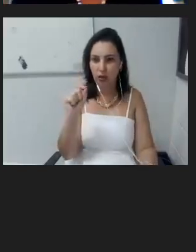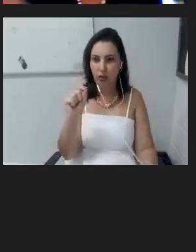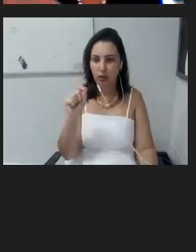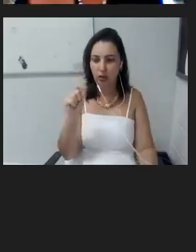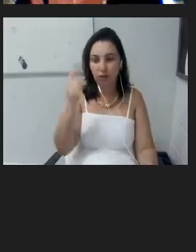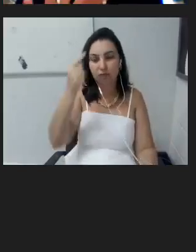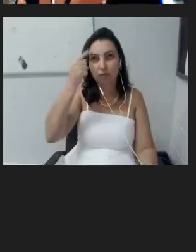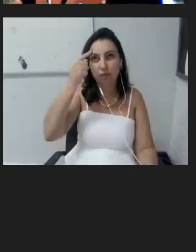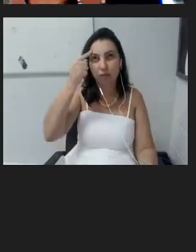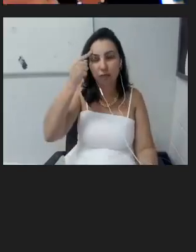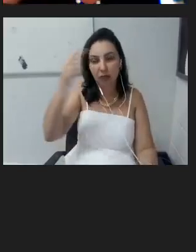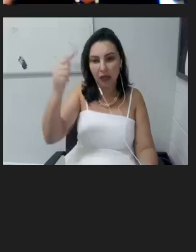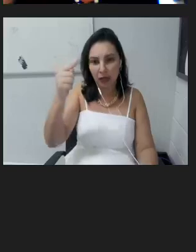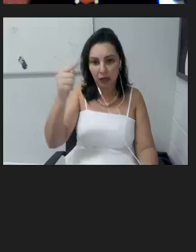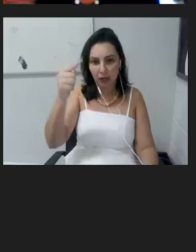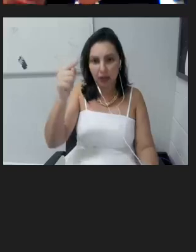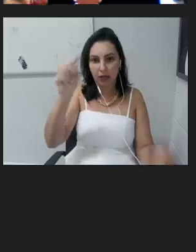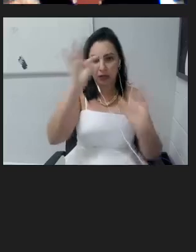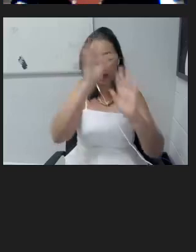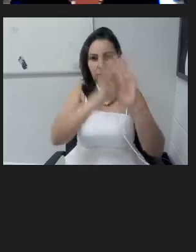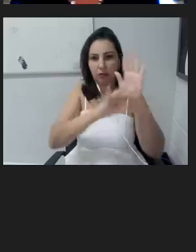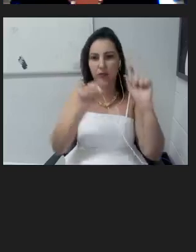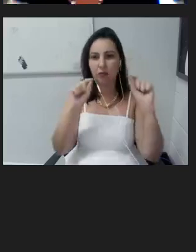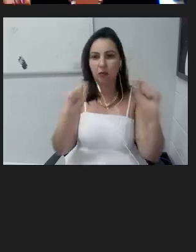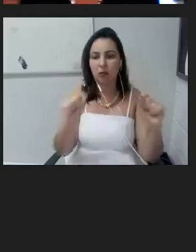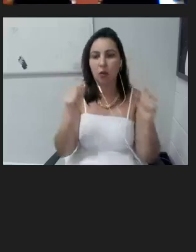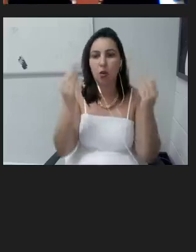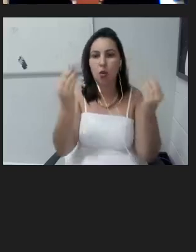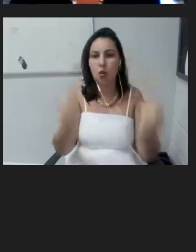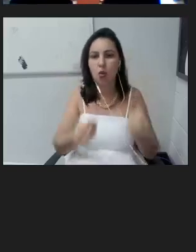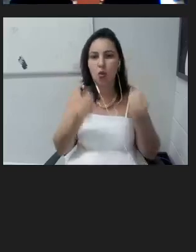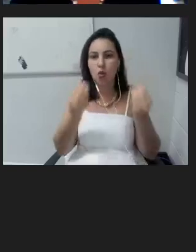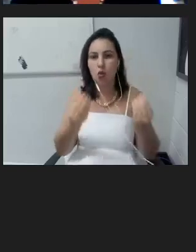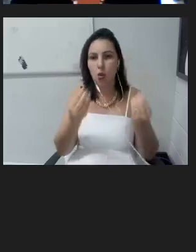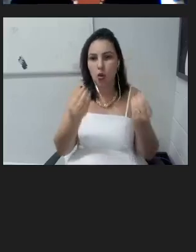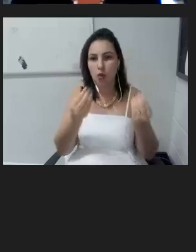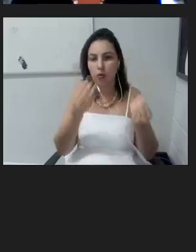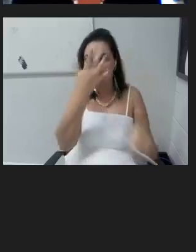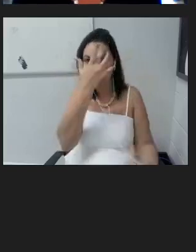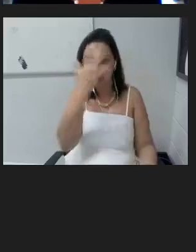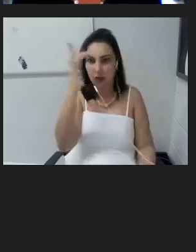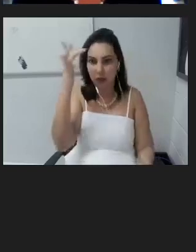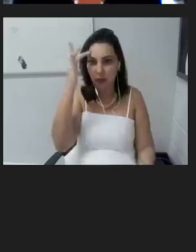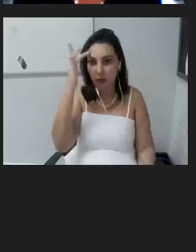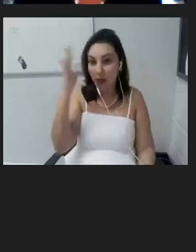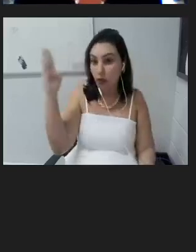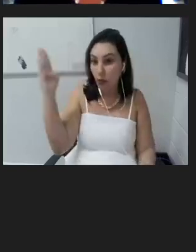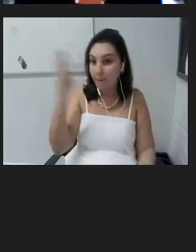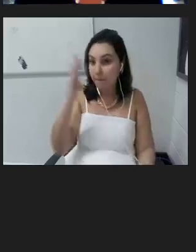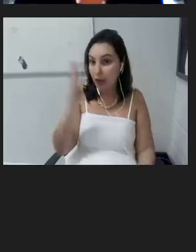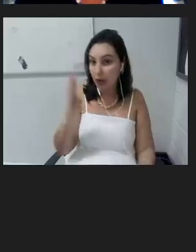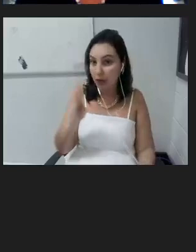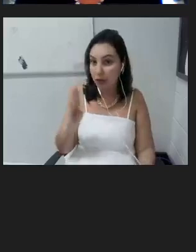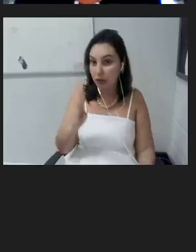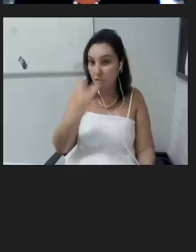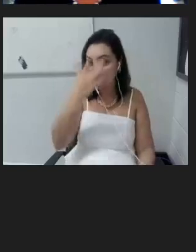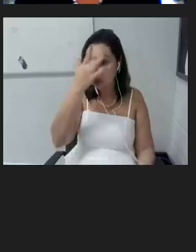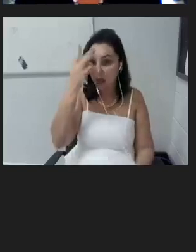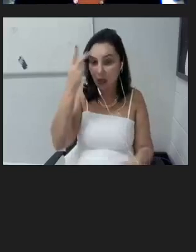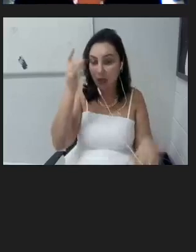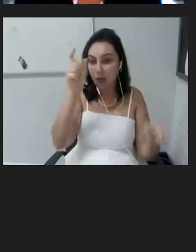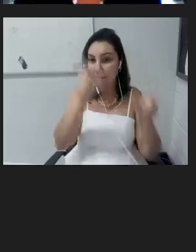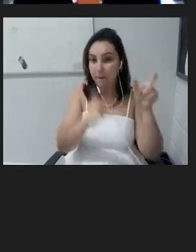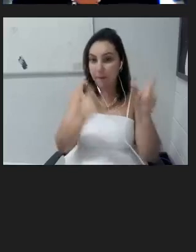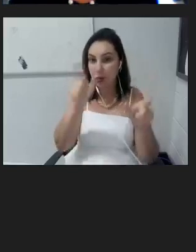em termos de contexto, como que está a saúde mental no Brasil dos brasileiros. E aí eu